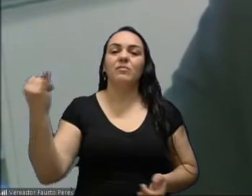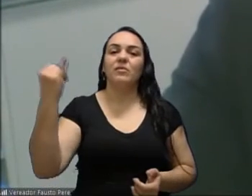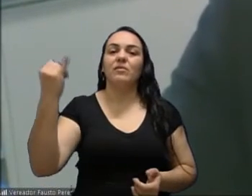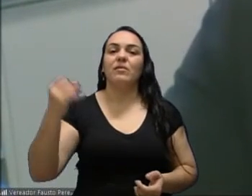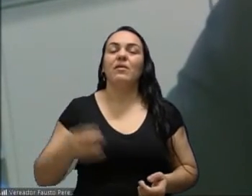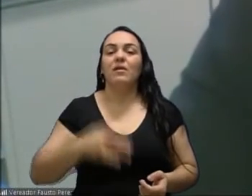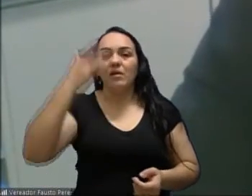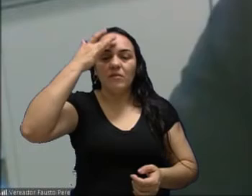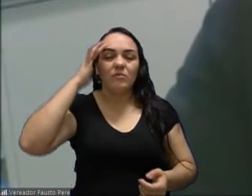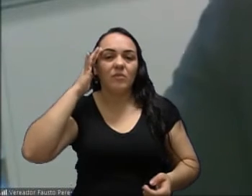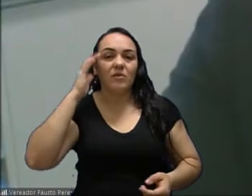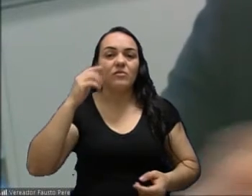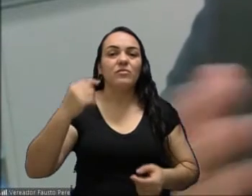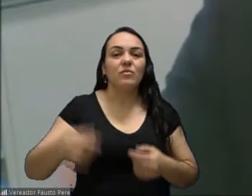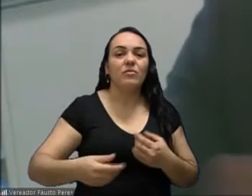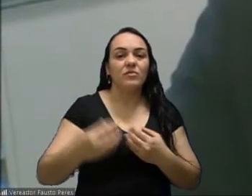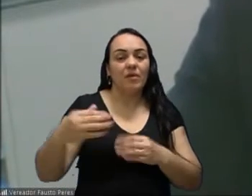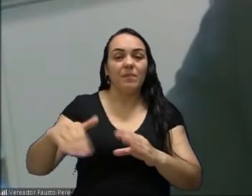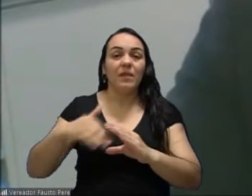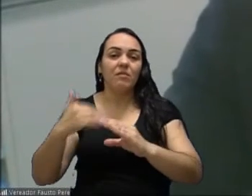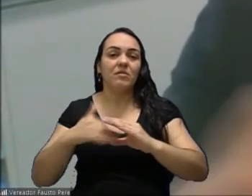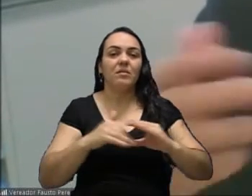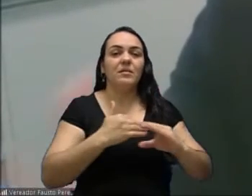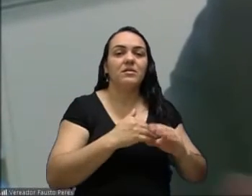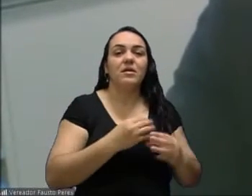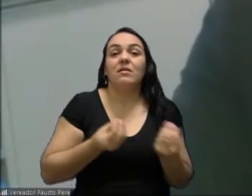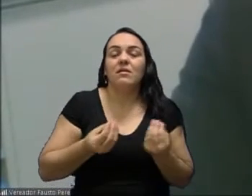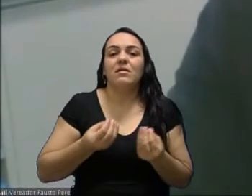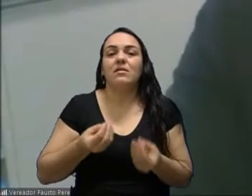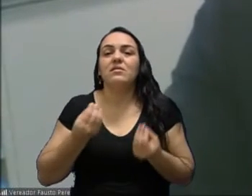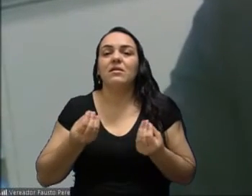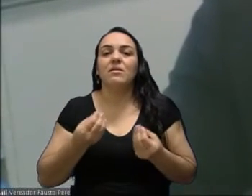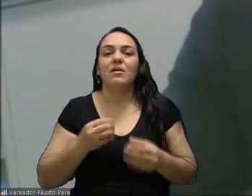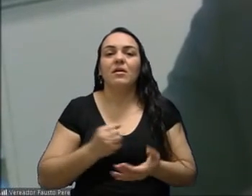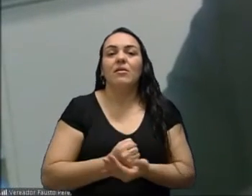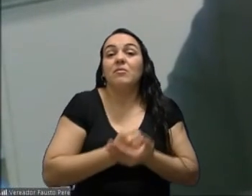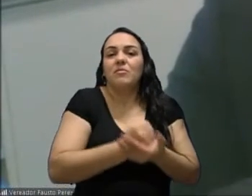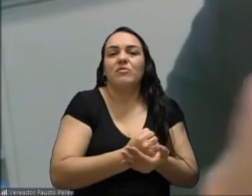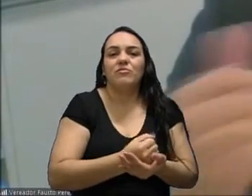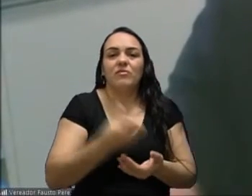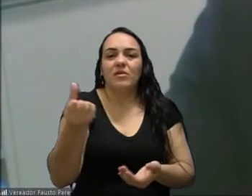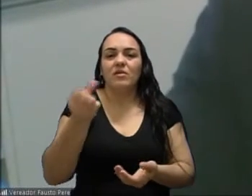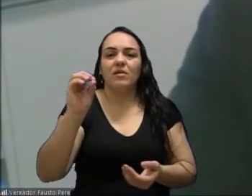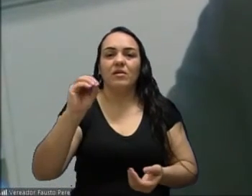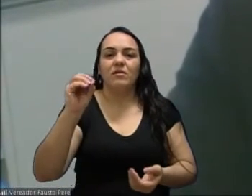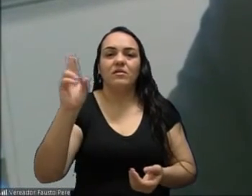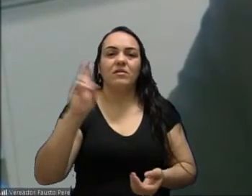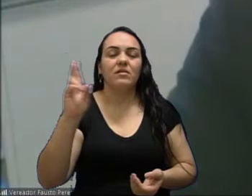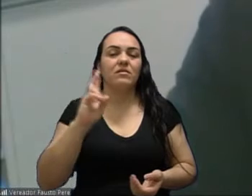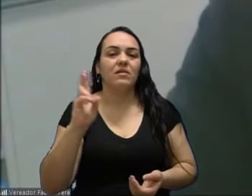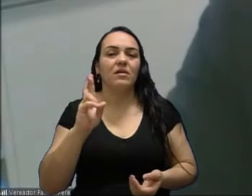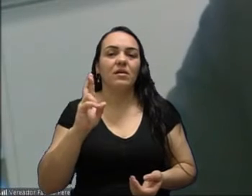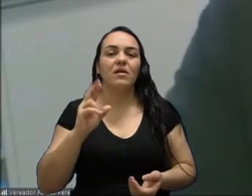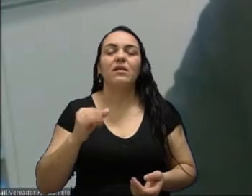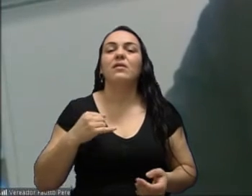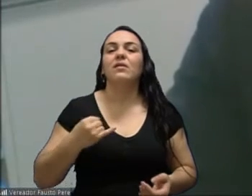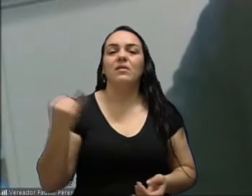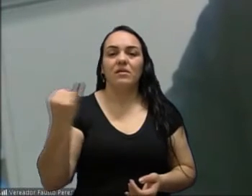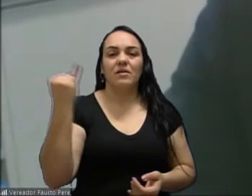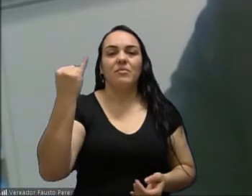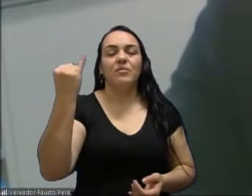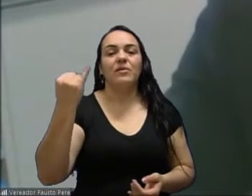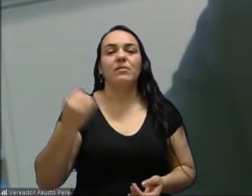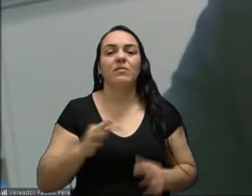procuram muito para saber como é que era o andamento como é que estava a situação quando vai chegar esse auxílio emergencial que está atendendo muitas pessoas e é muito importante